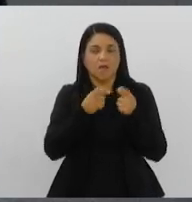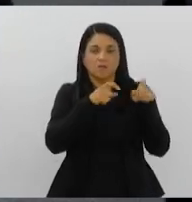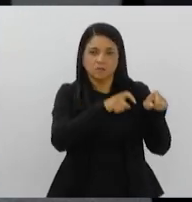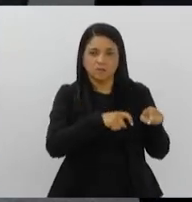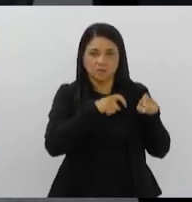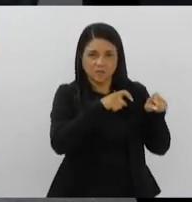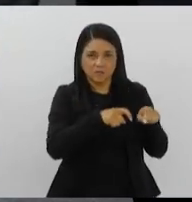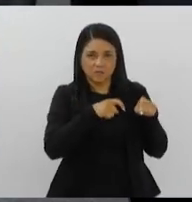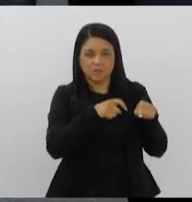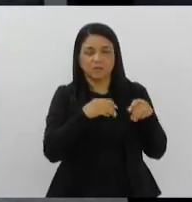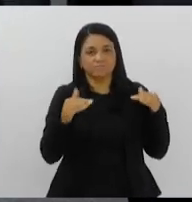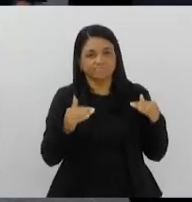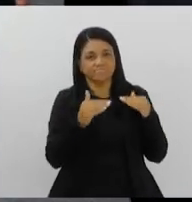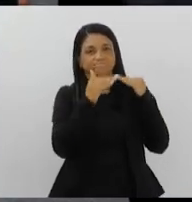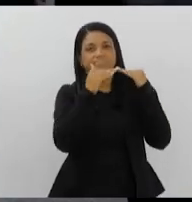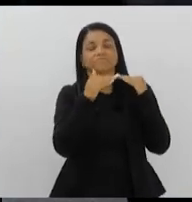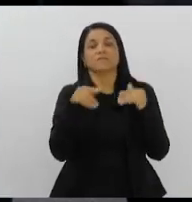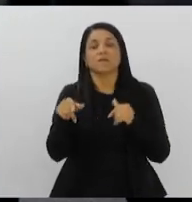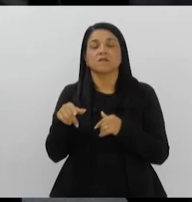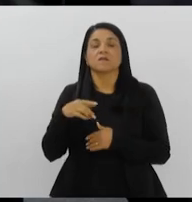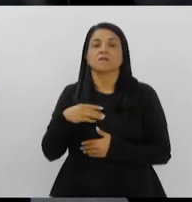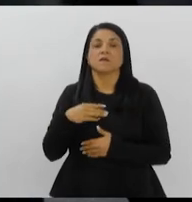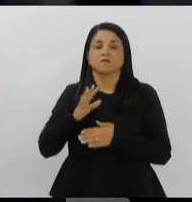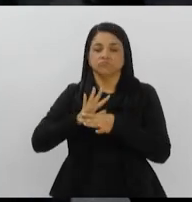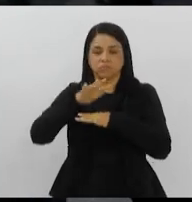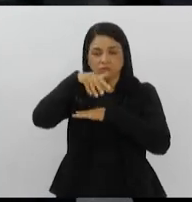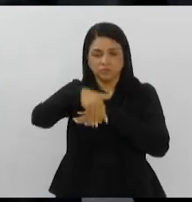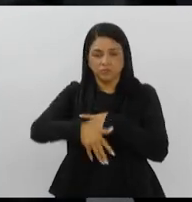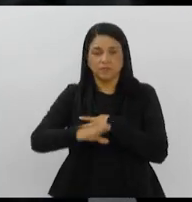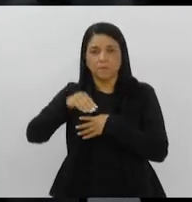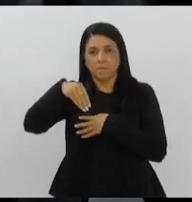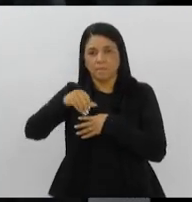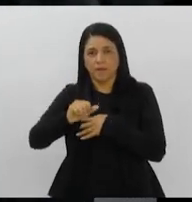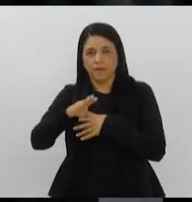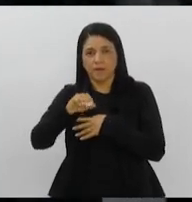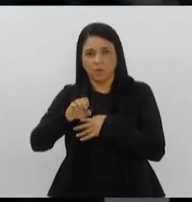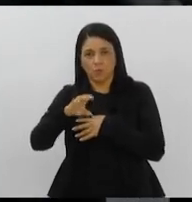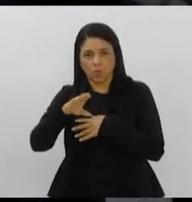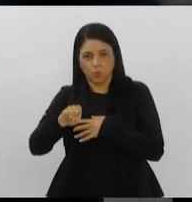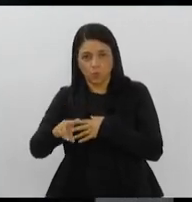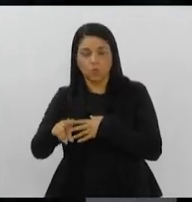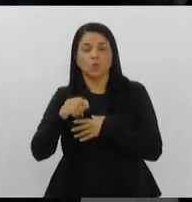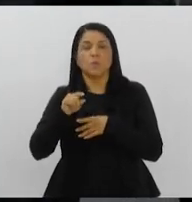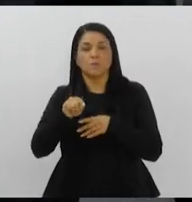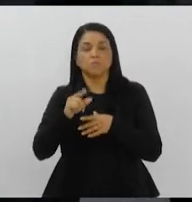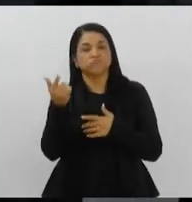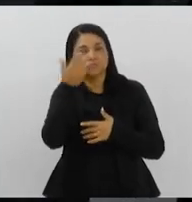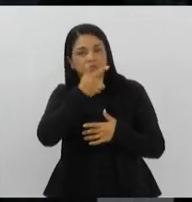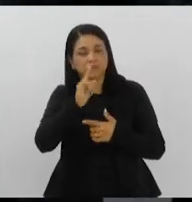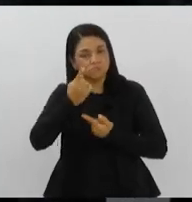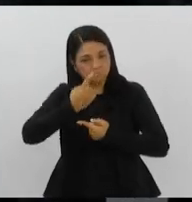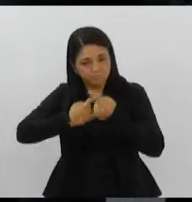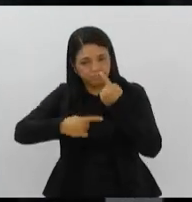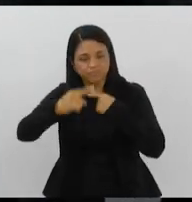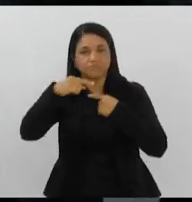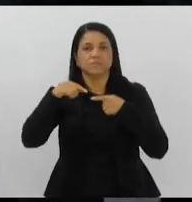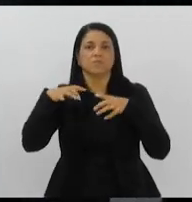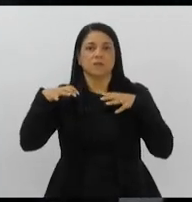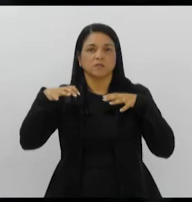de Cachoeira de Macacu, para que possam se reerguer do que representaram essas fortes chuvas e a contaminação do Tolueno.